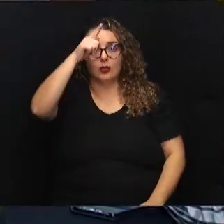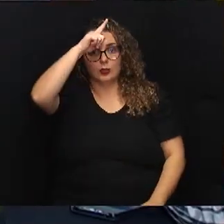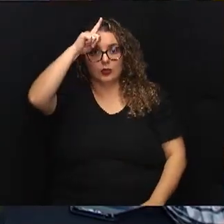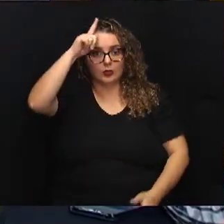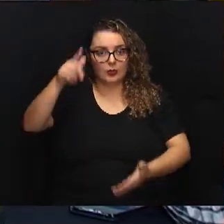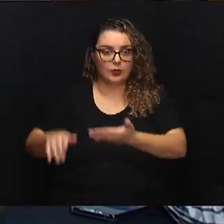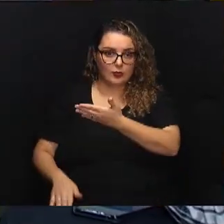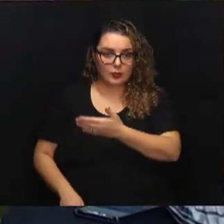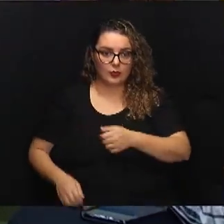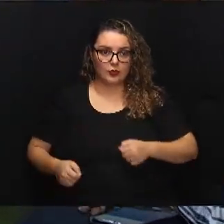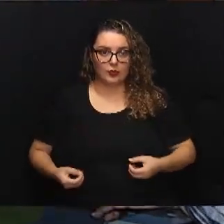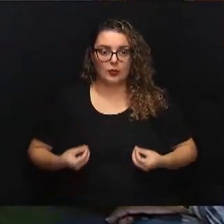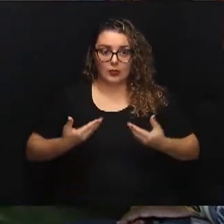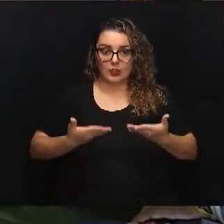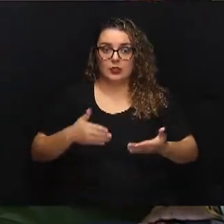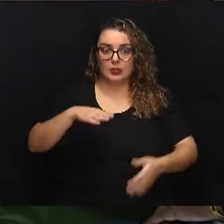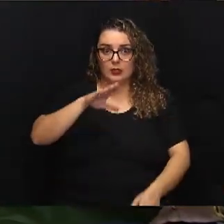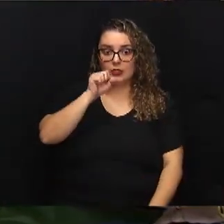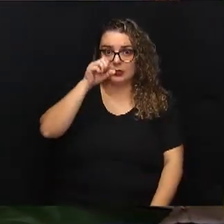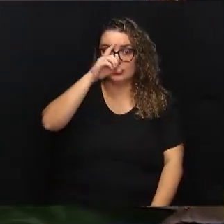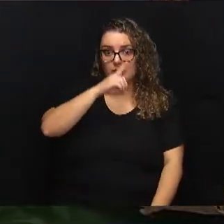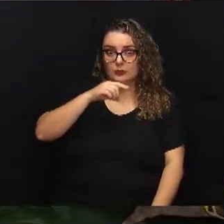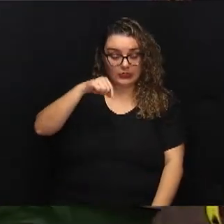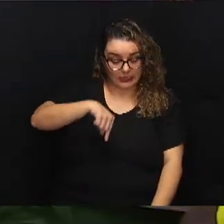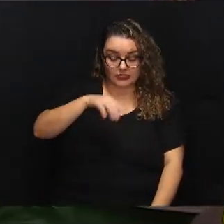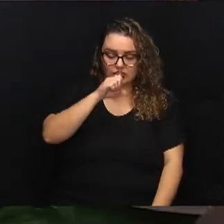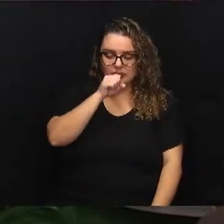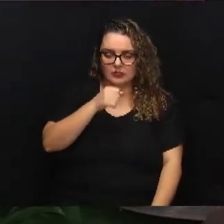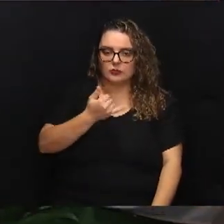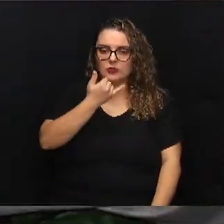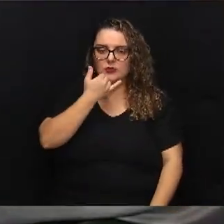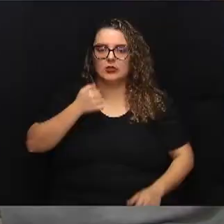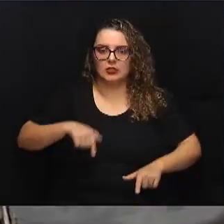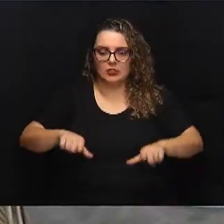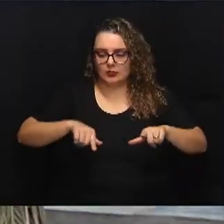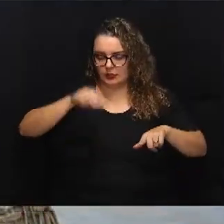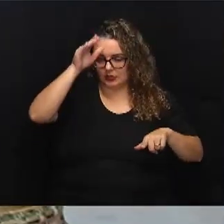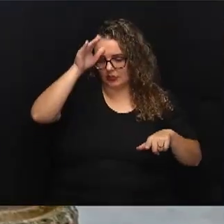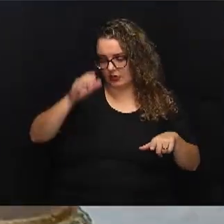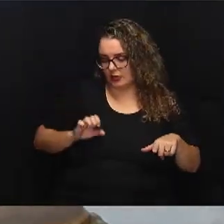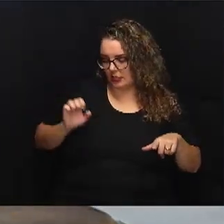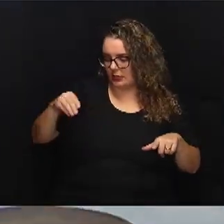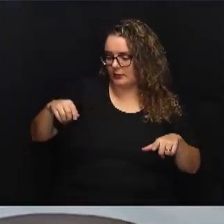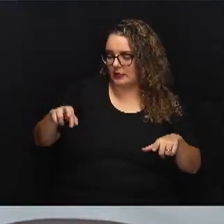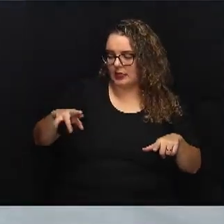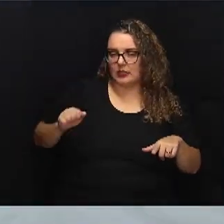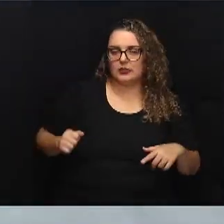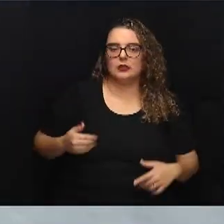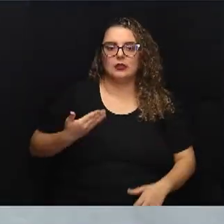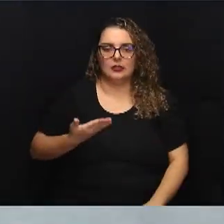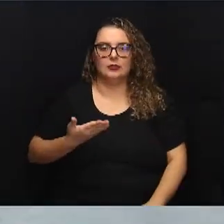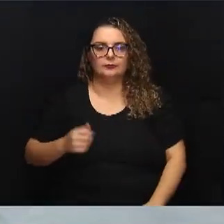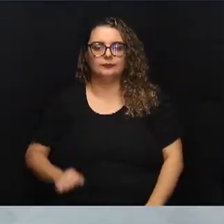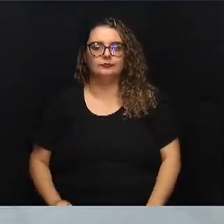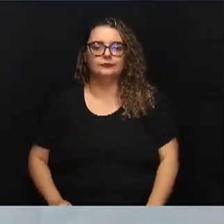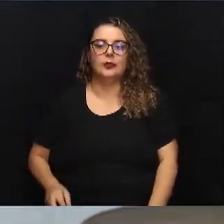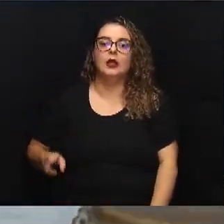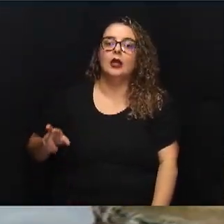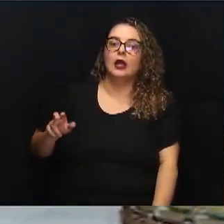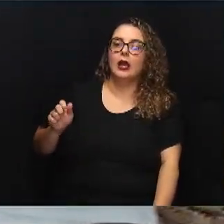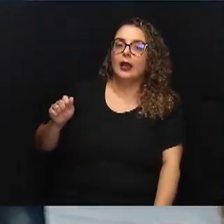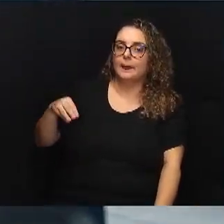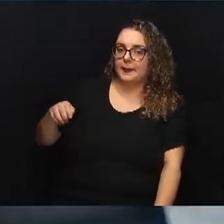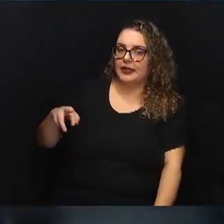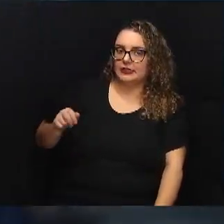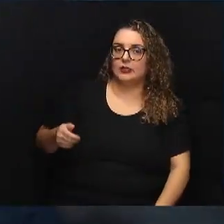Peta entregou neste sábado o título de cidadã emérita a Maria Alice Ribeiro. A honraria é destinada àqueles que